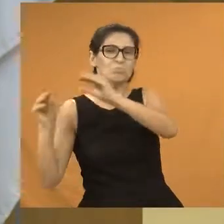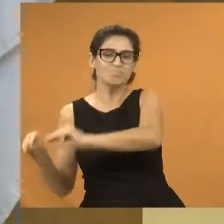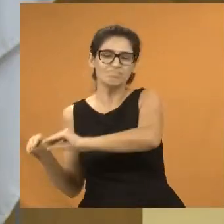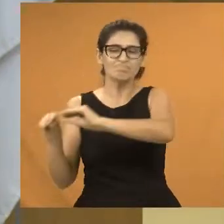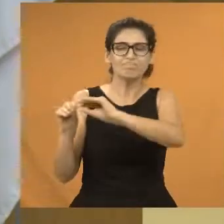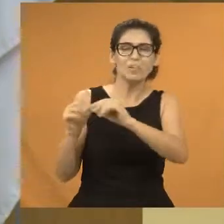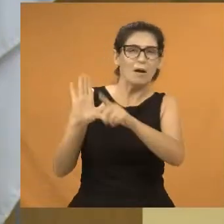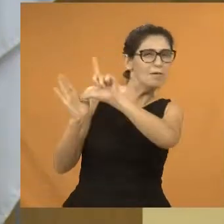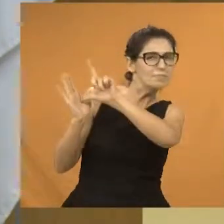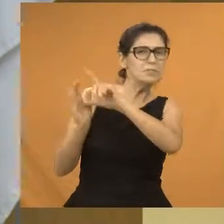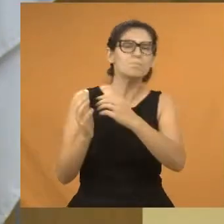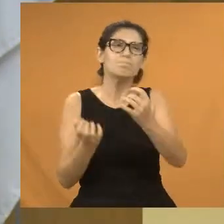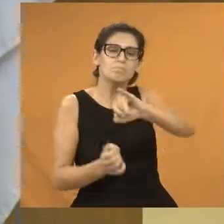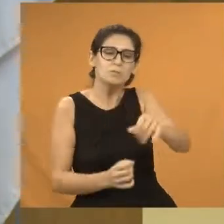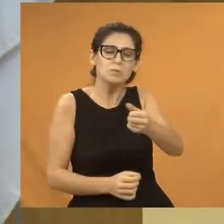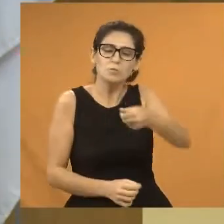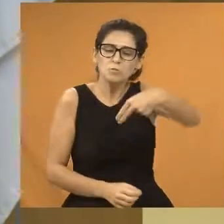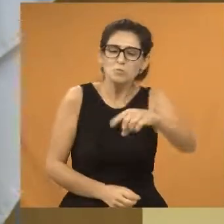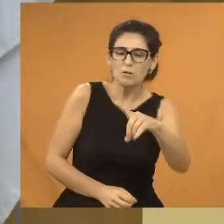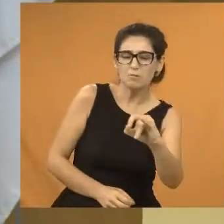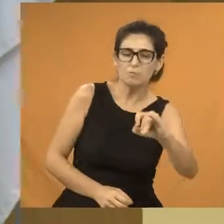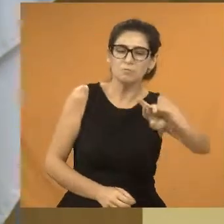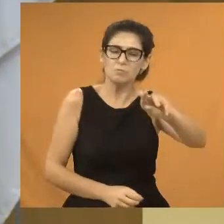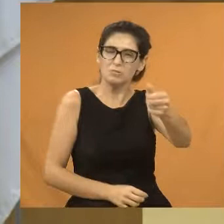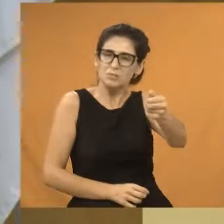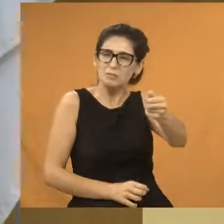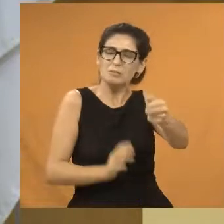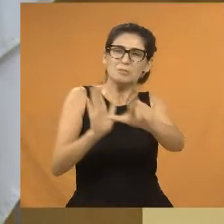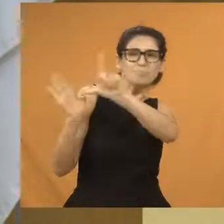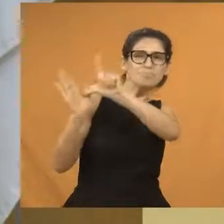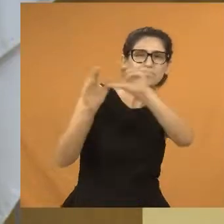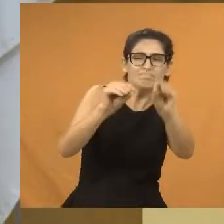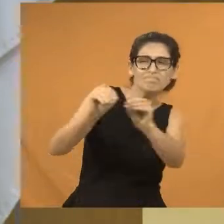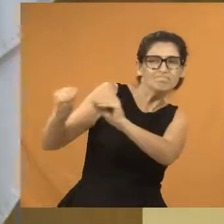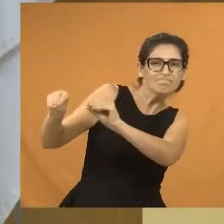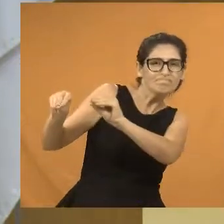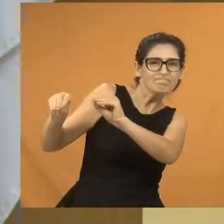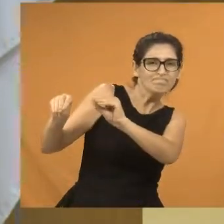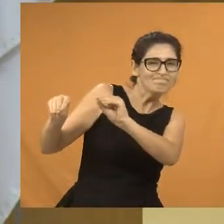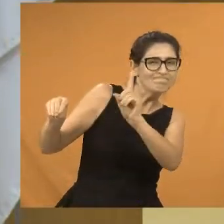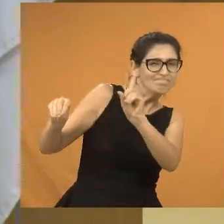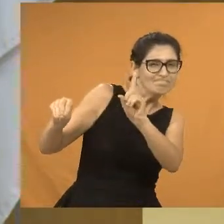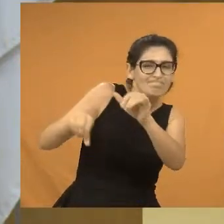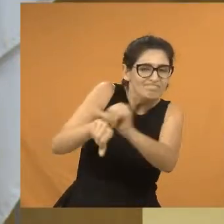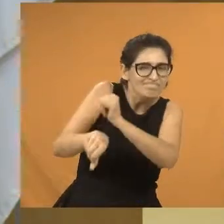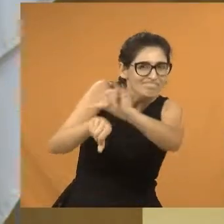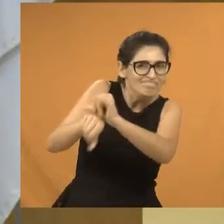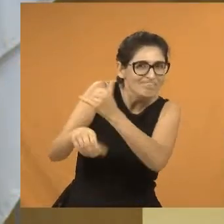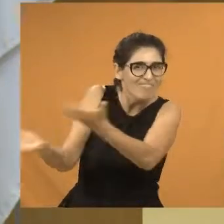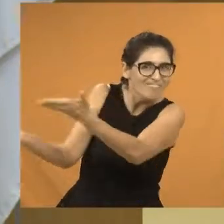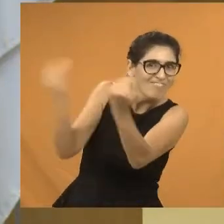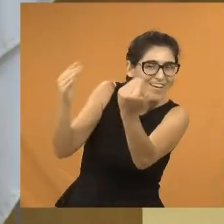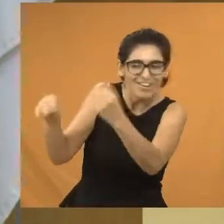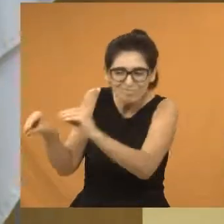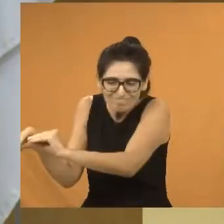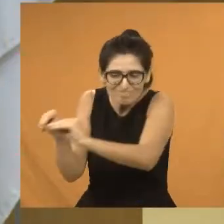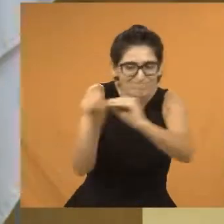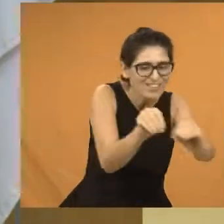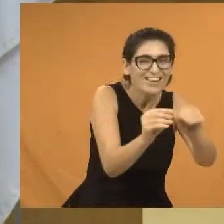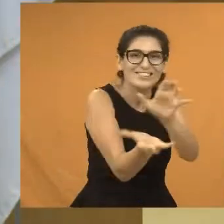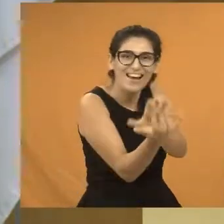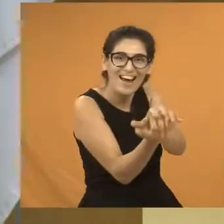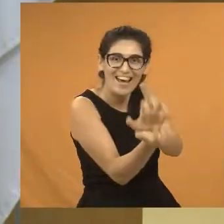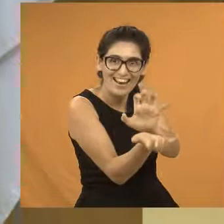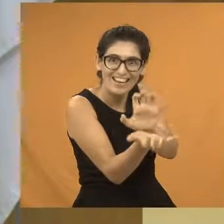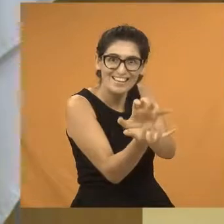pelo conhecimento que a gente tem com os empresários, a gente conseguiu articular para que essa empresa viesse para Jacareí. Parabéns,